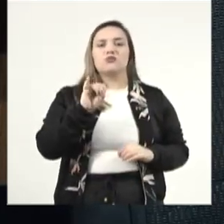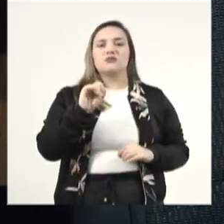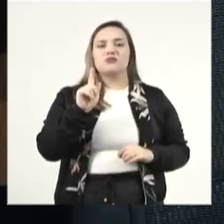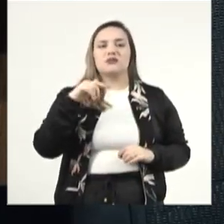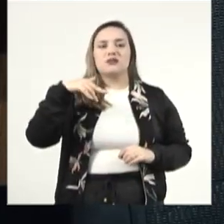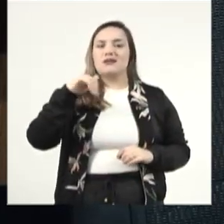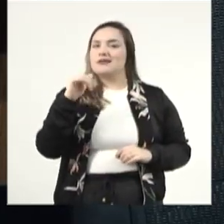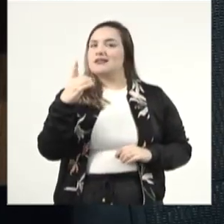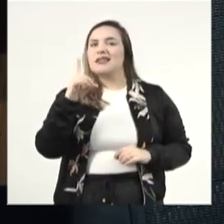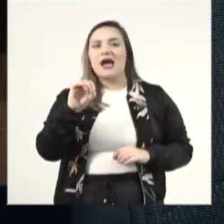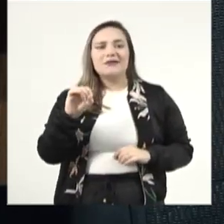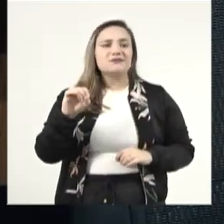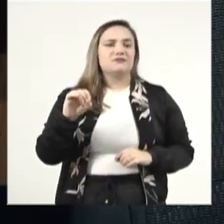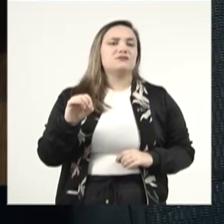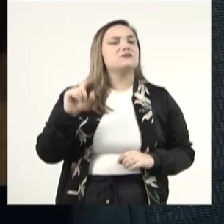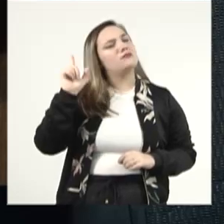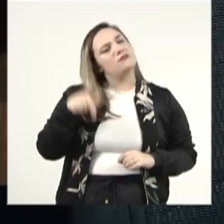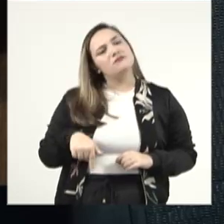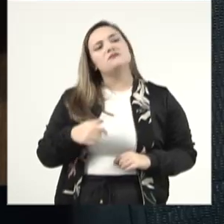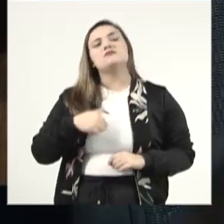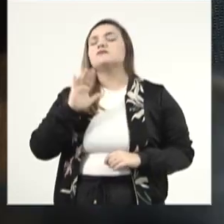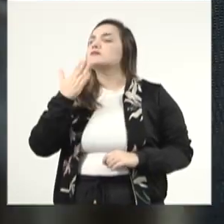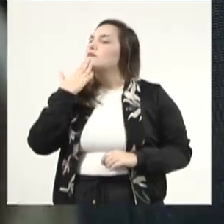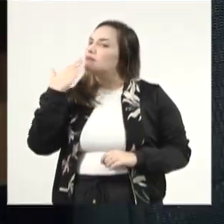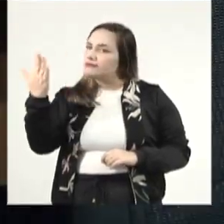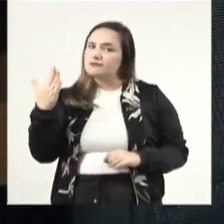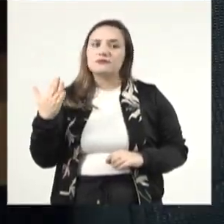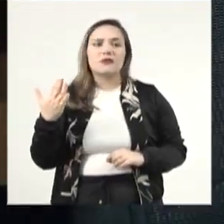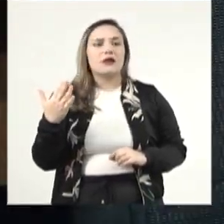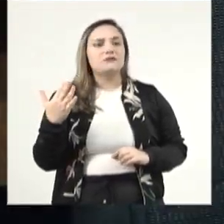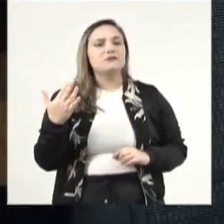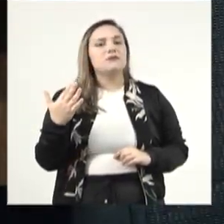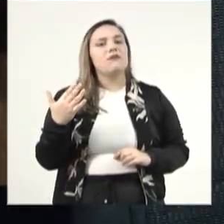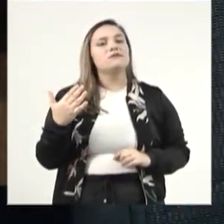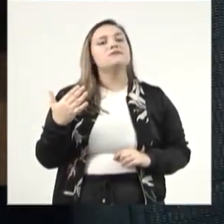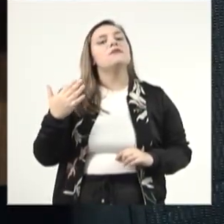servidores estaduais. Fiz a solicitação, senhor presidente, para que seja